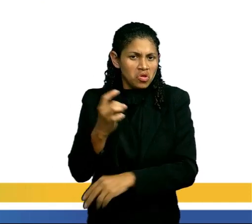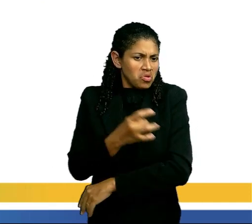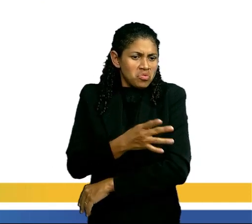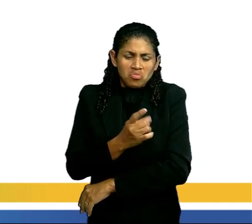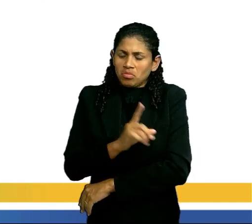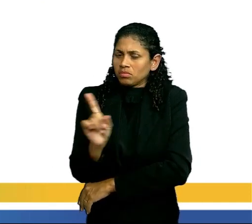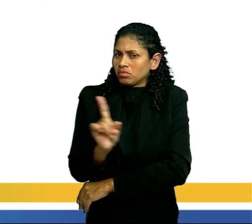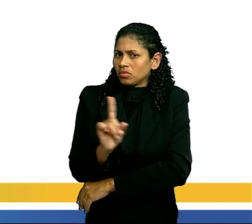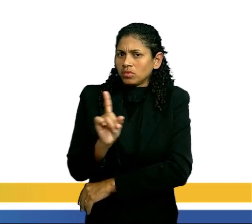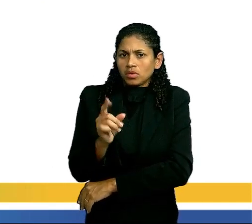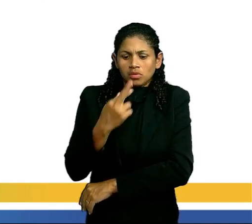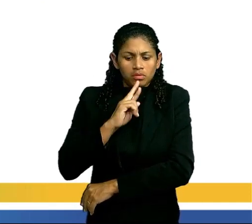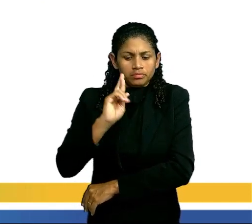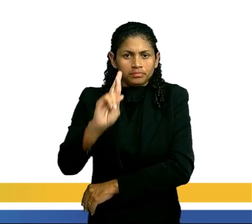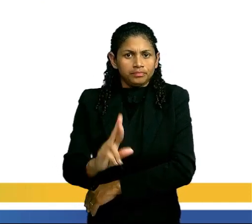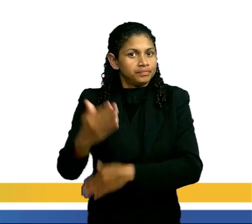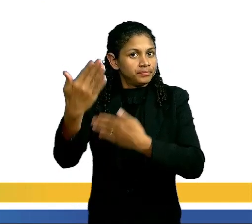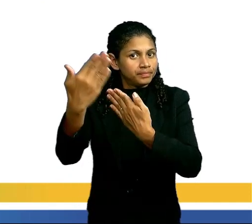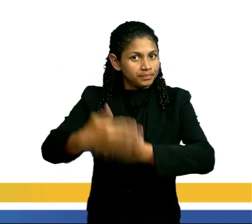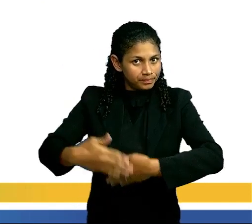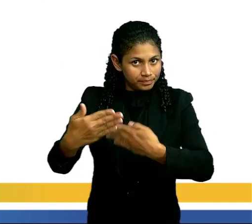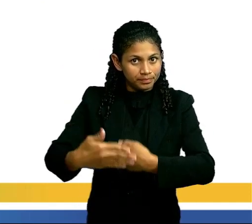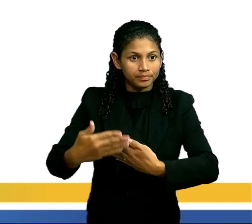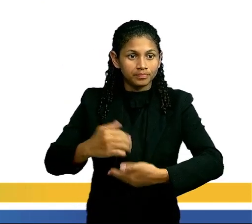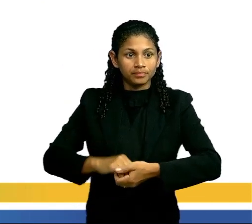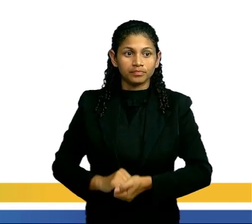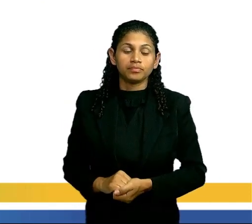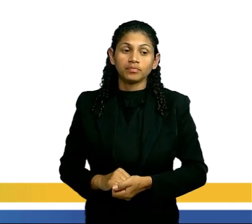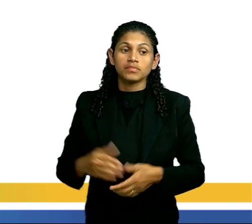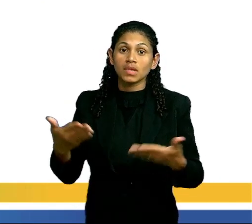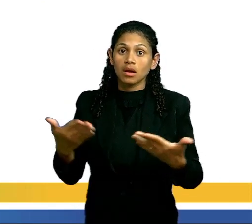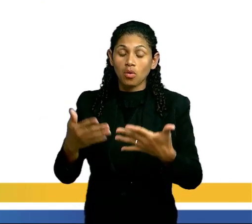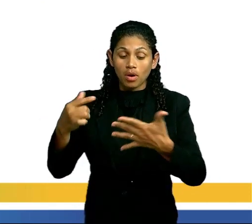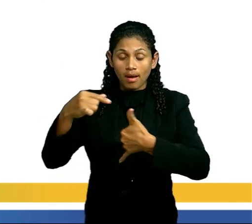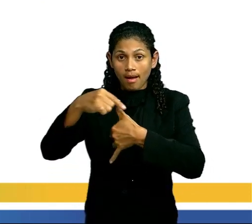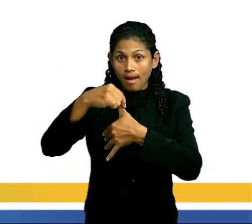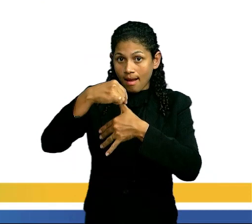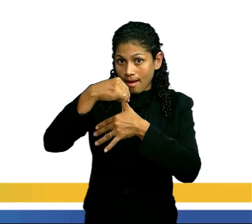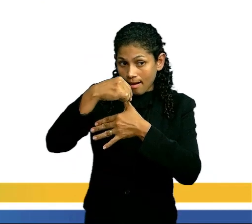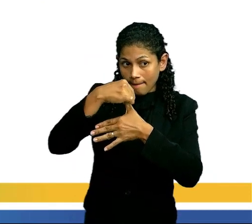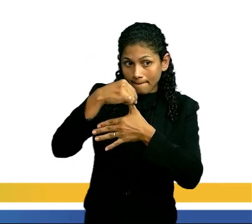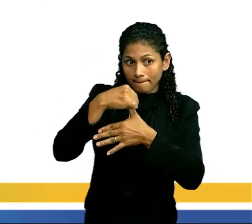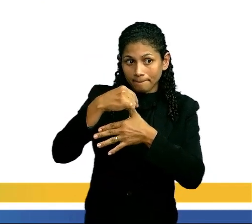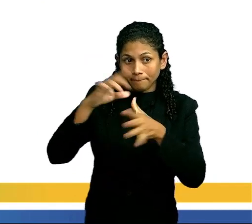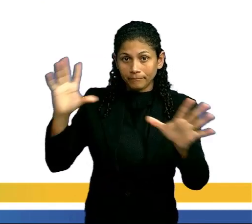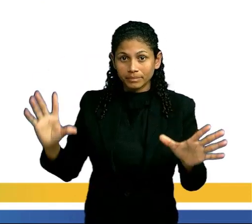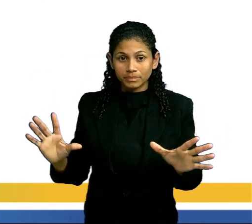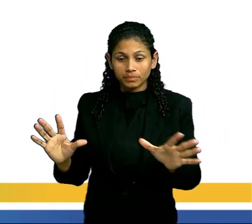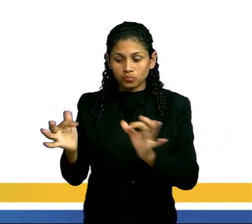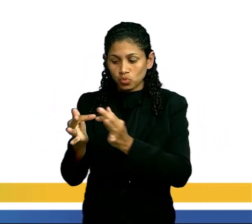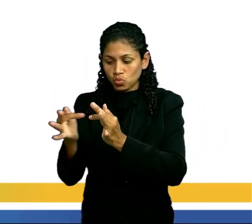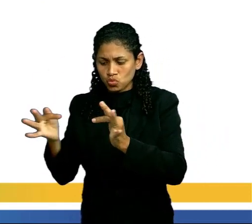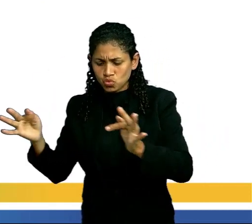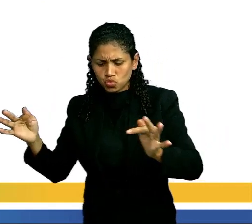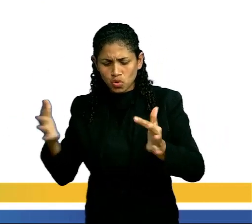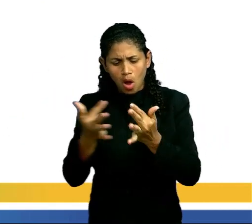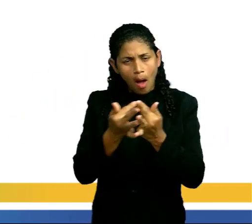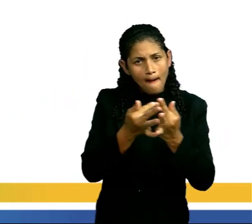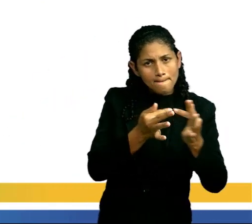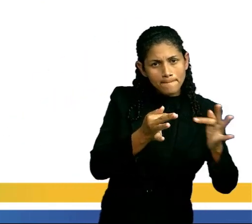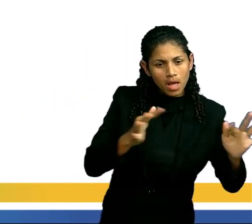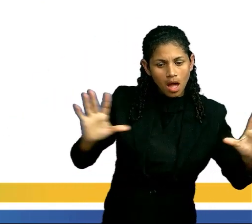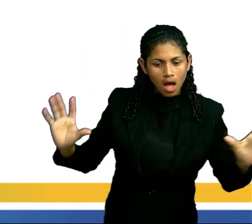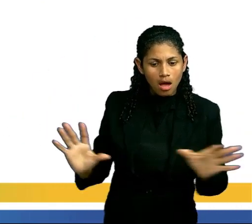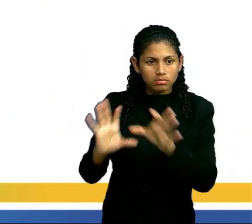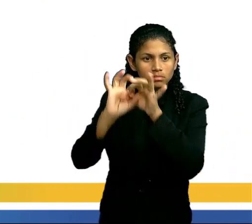Mais uma, agora a classe das explicativas. Ligam a uma oração anterior que explica,